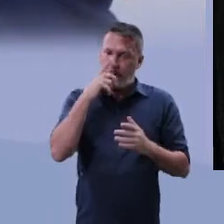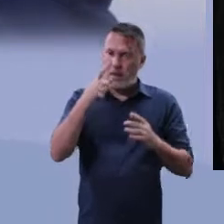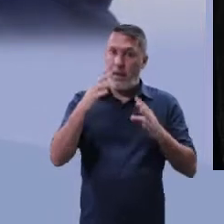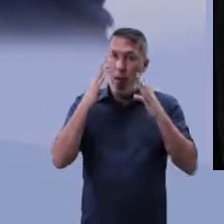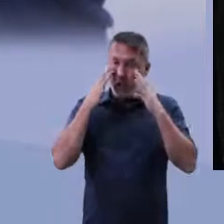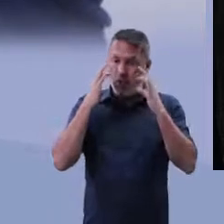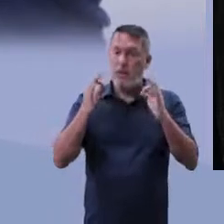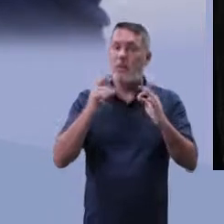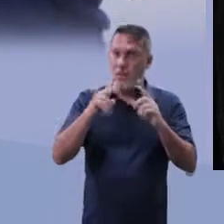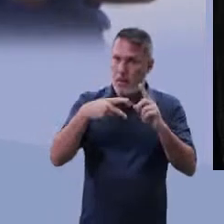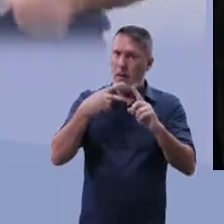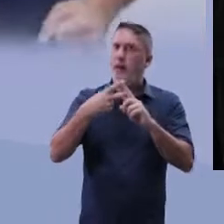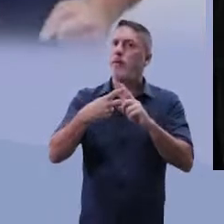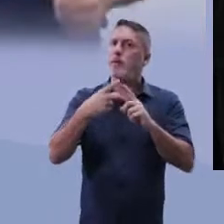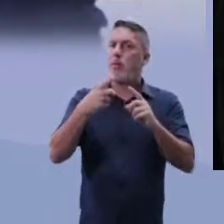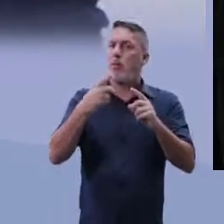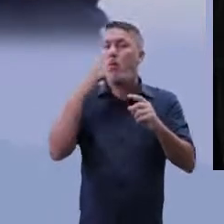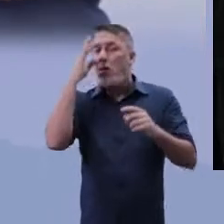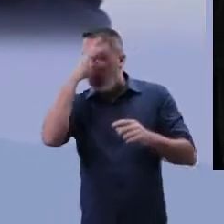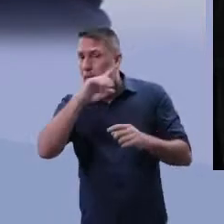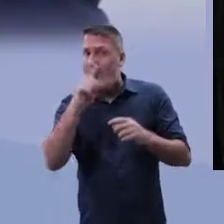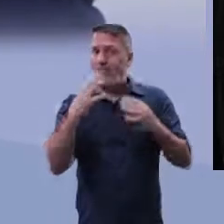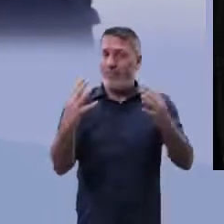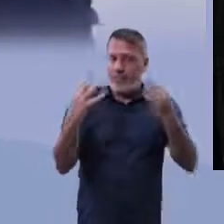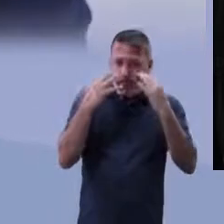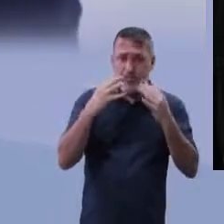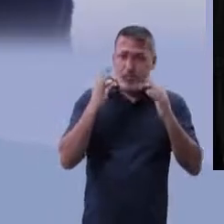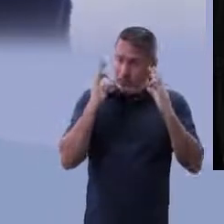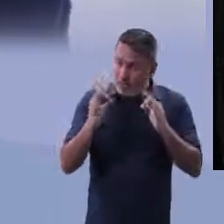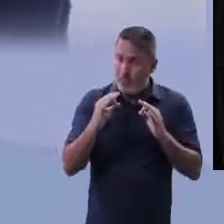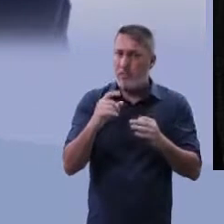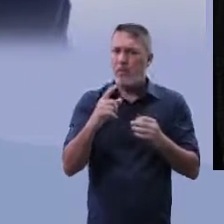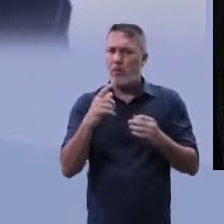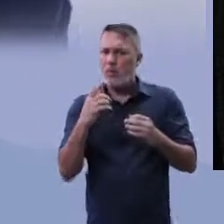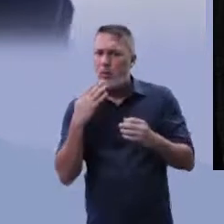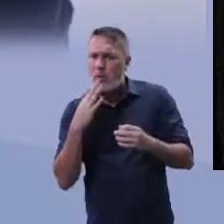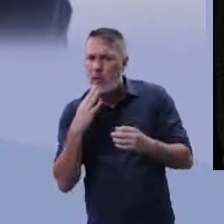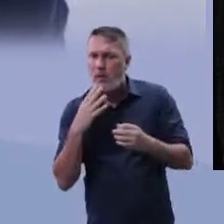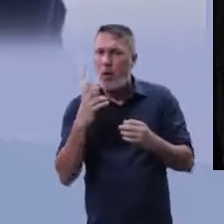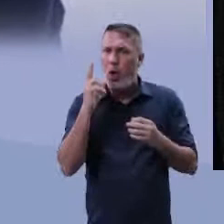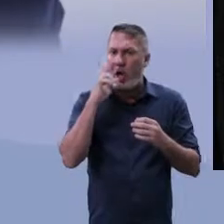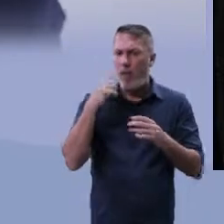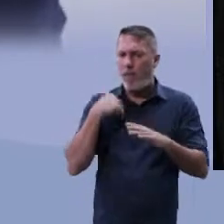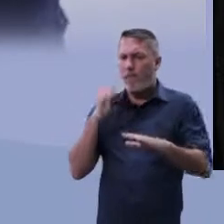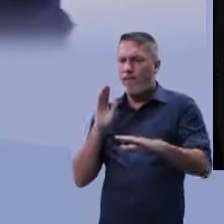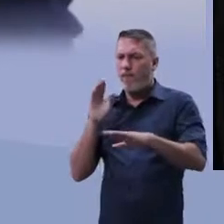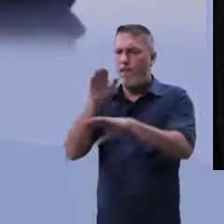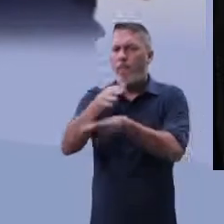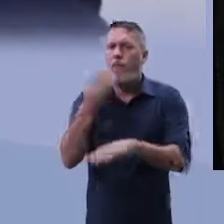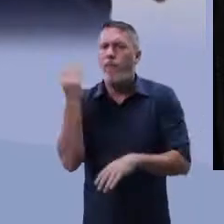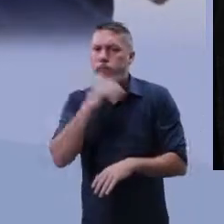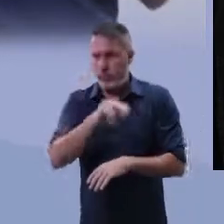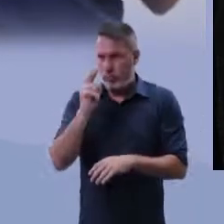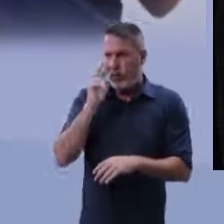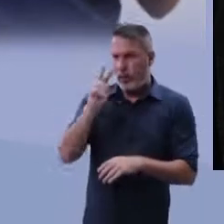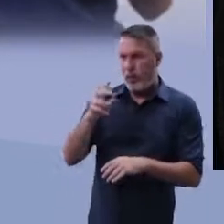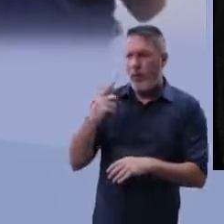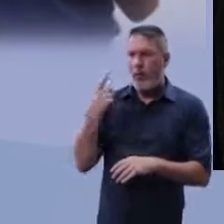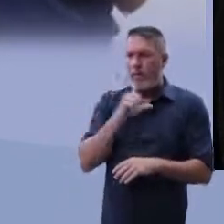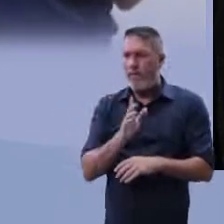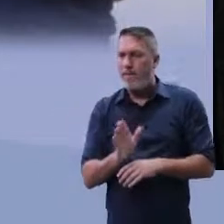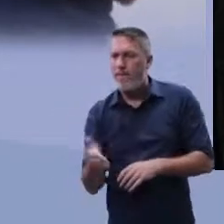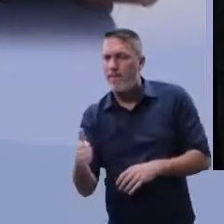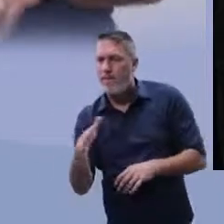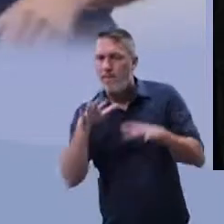você um pouco mais de atenção, hein? Vai exigir de você que você fique ligado aqui em mim, na hackeada que eu fiz nessa questão aí,